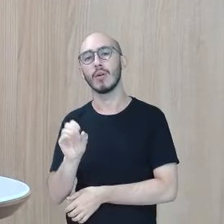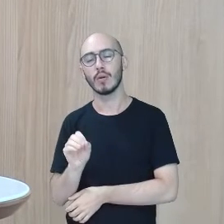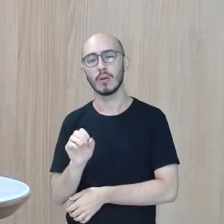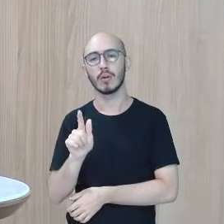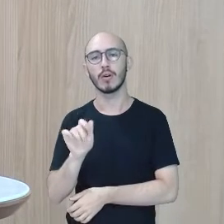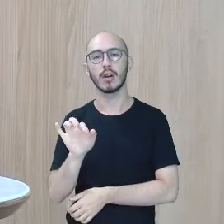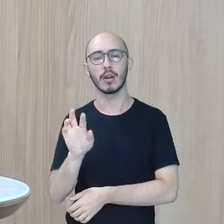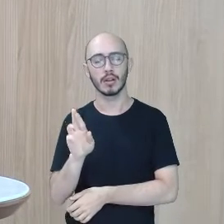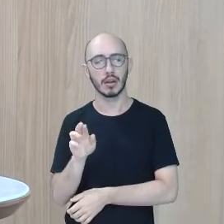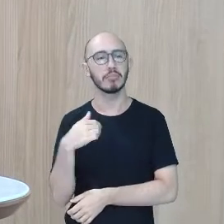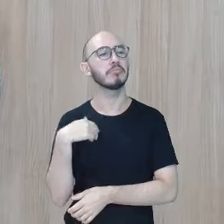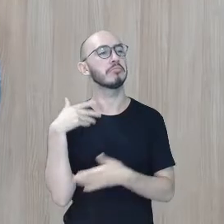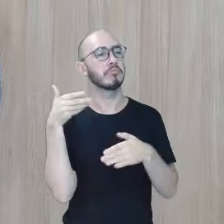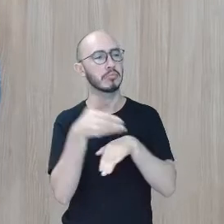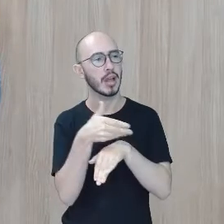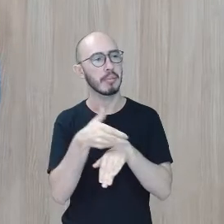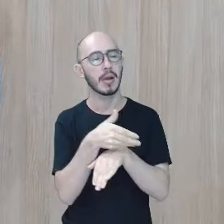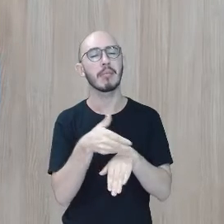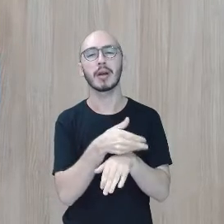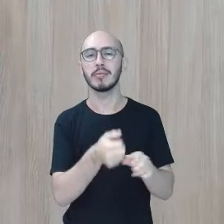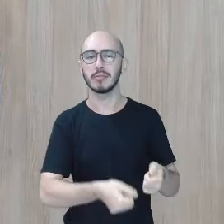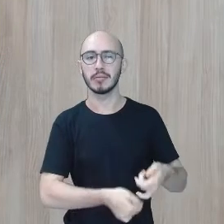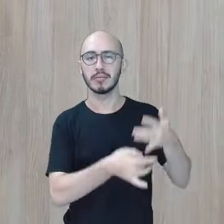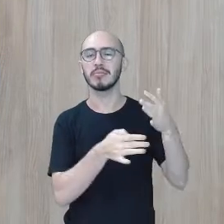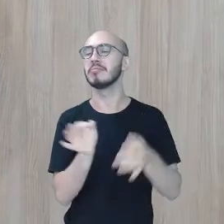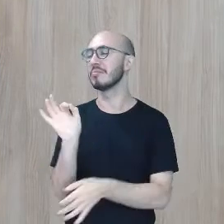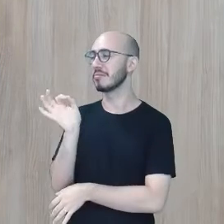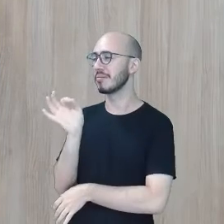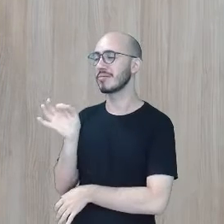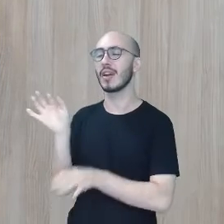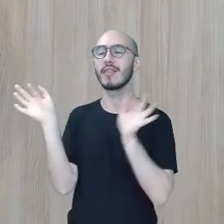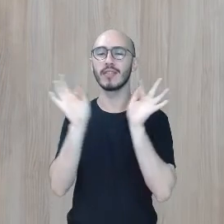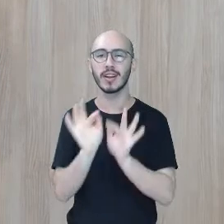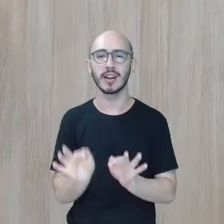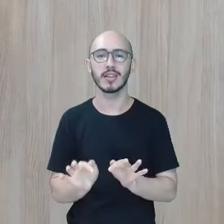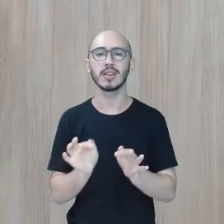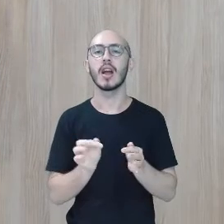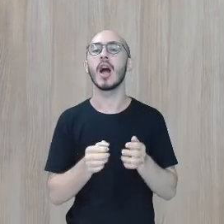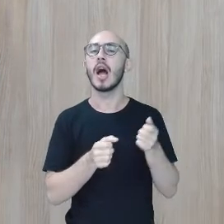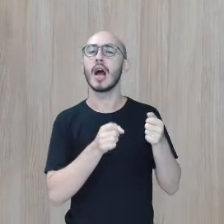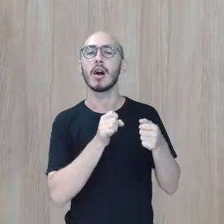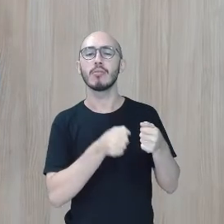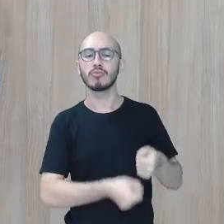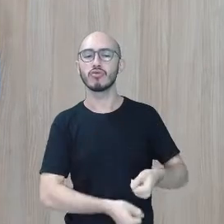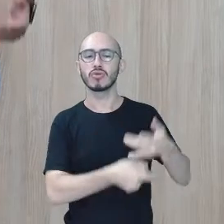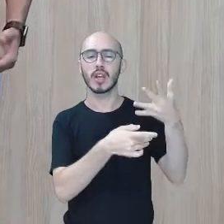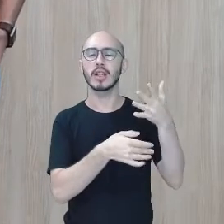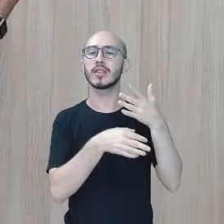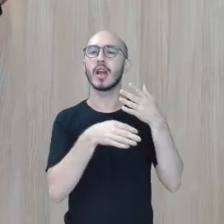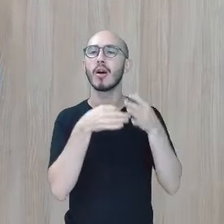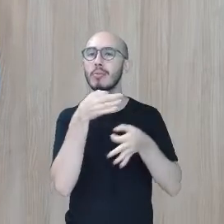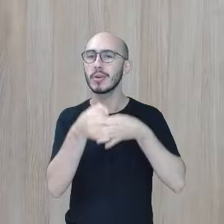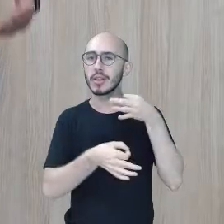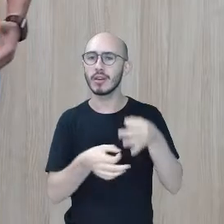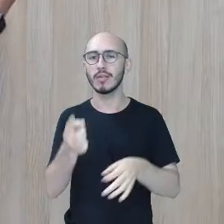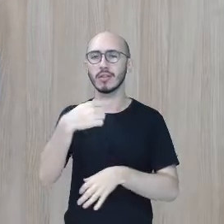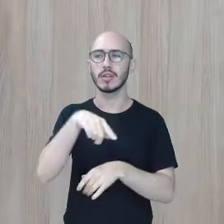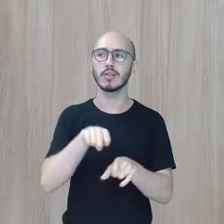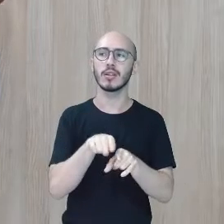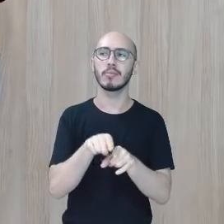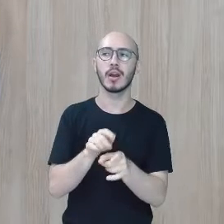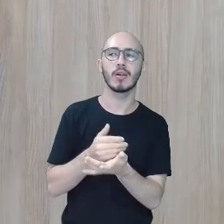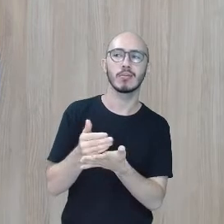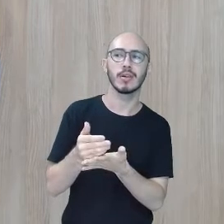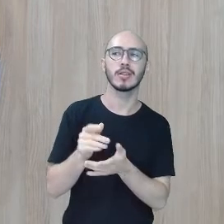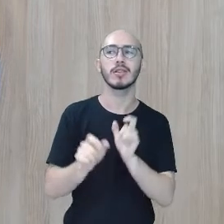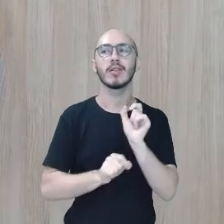gente, Pedro. Show de bola, show de bola. A gente fica muito feliz com cada comentário de vocês e aí a gente já começa a falar, né, as